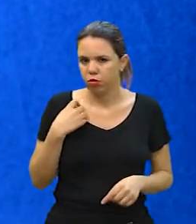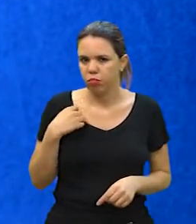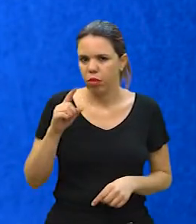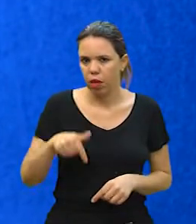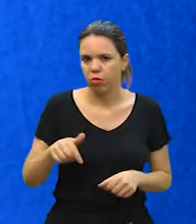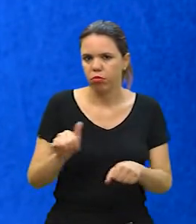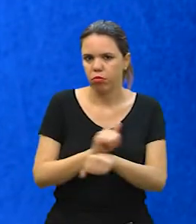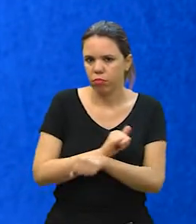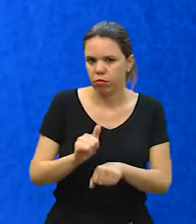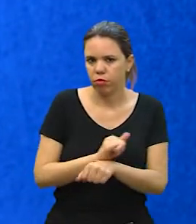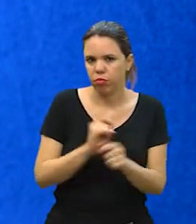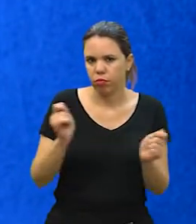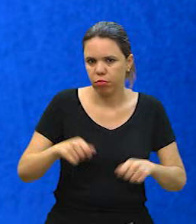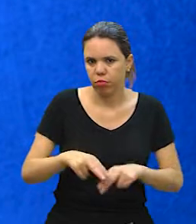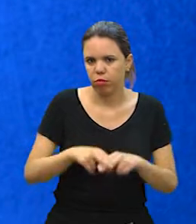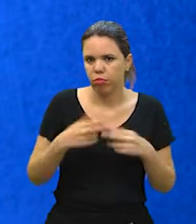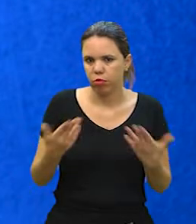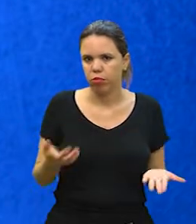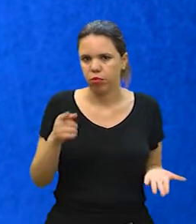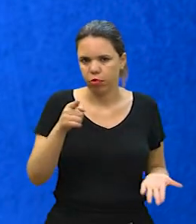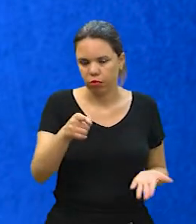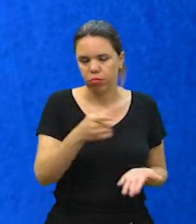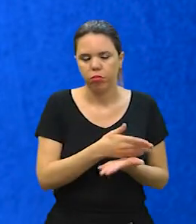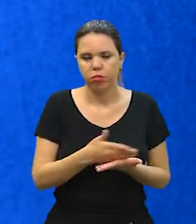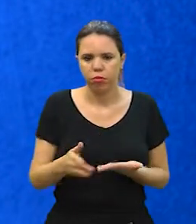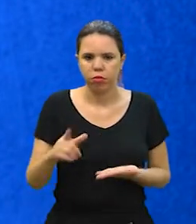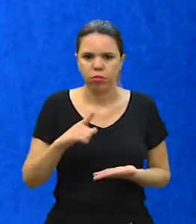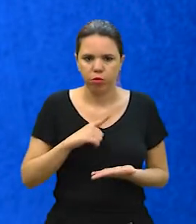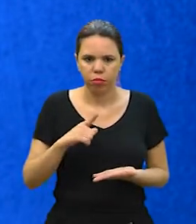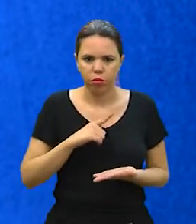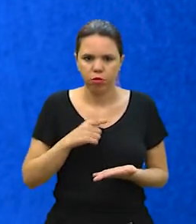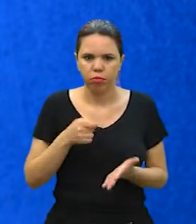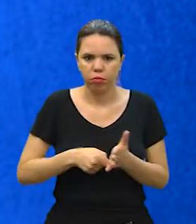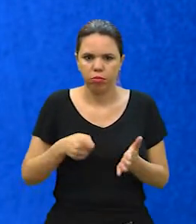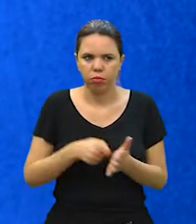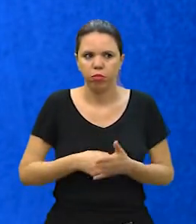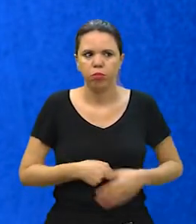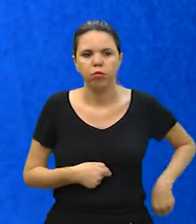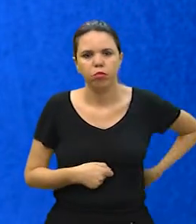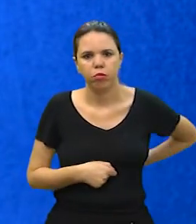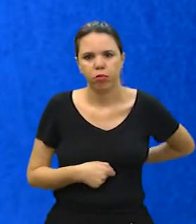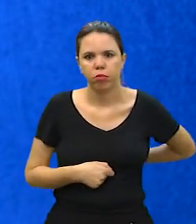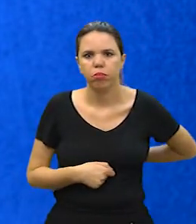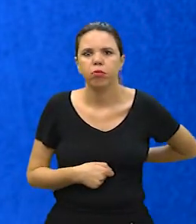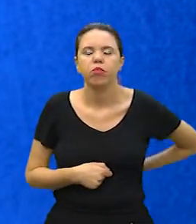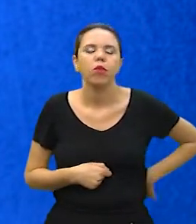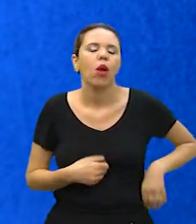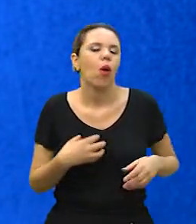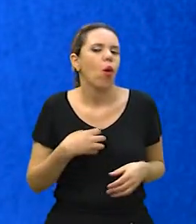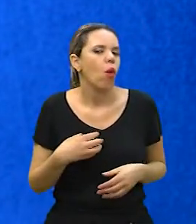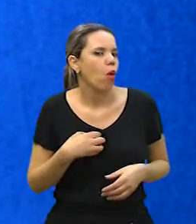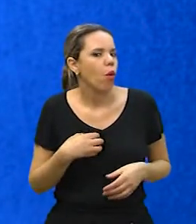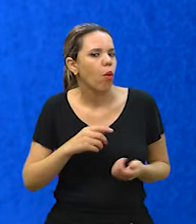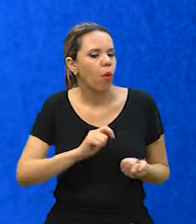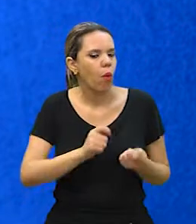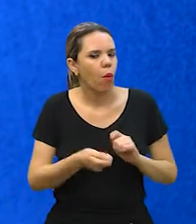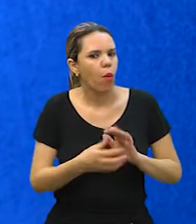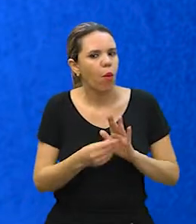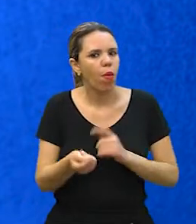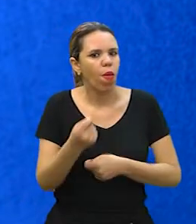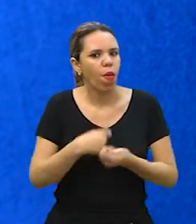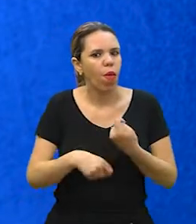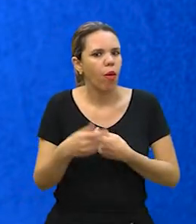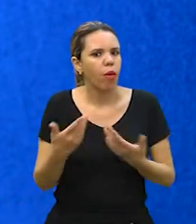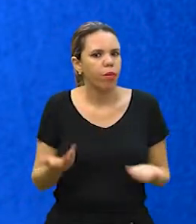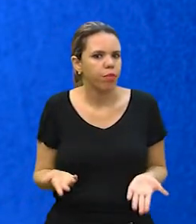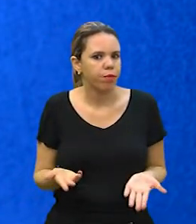Essas estratégias é justamente quando você começa a ter essa resiliência em, de certa forma, remodelar o